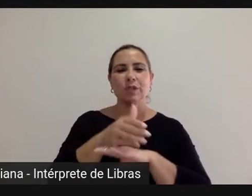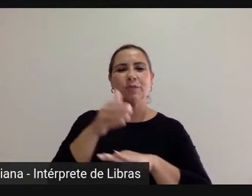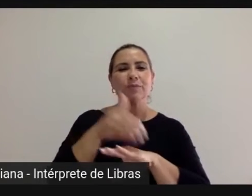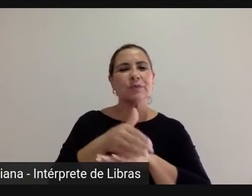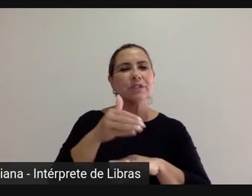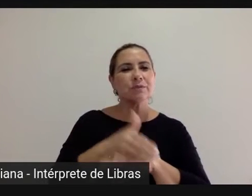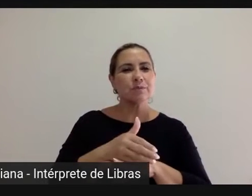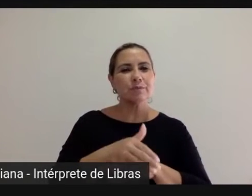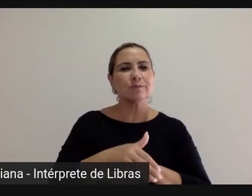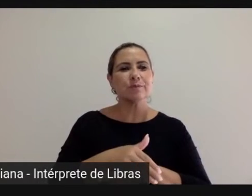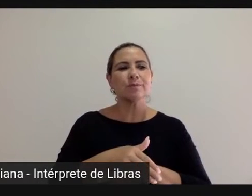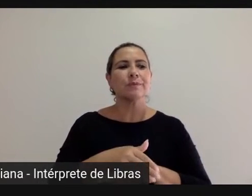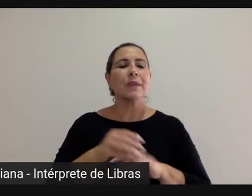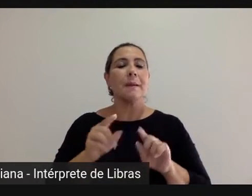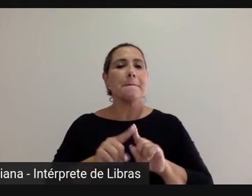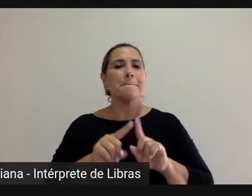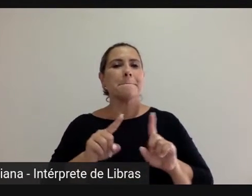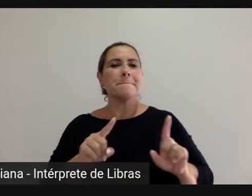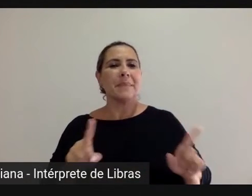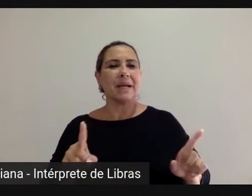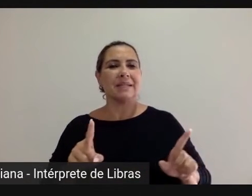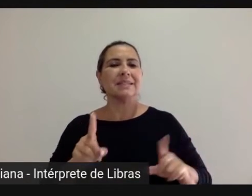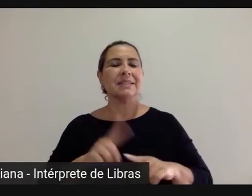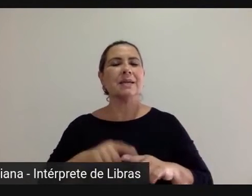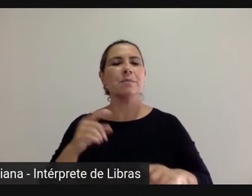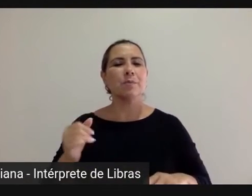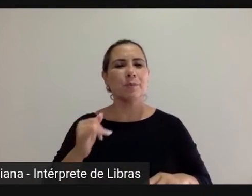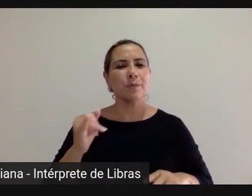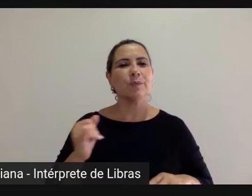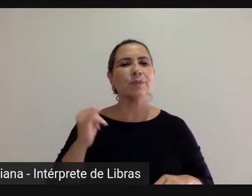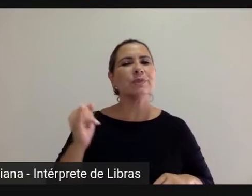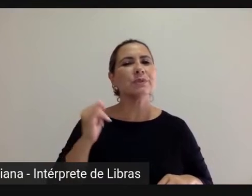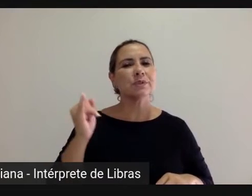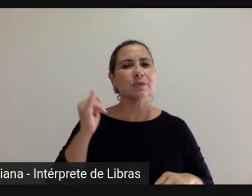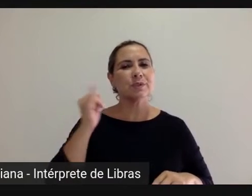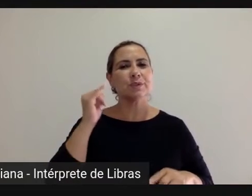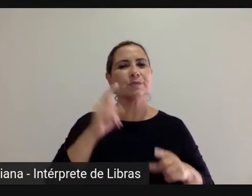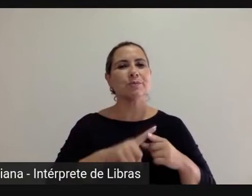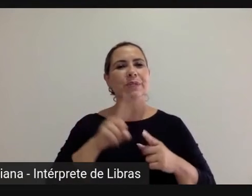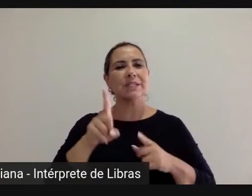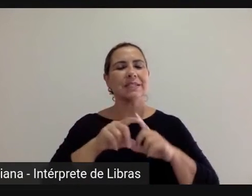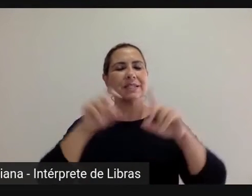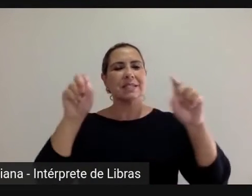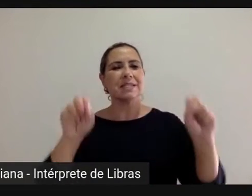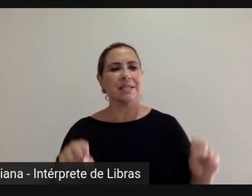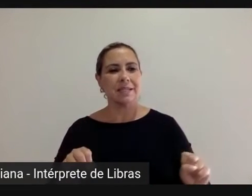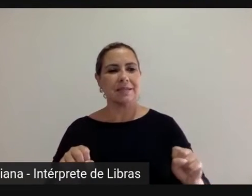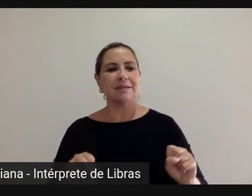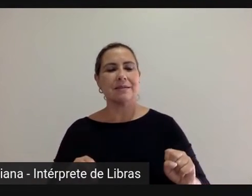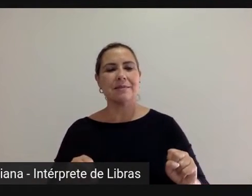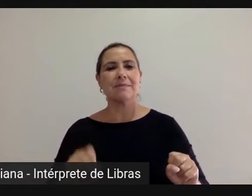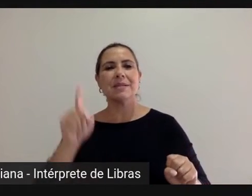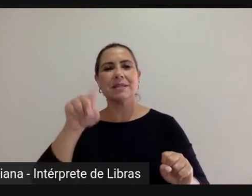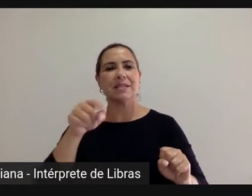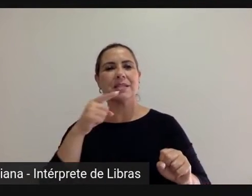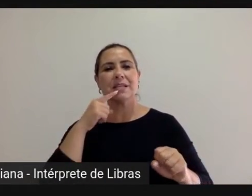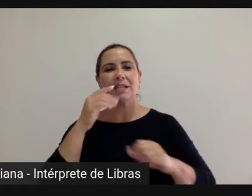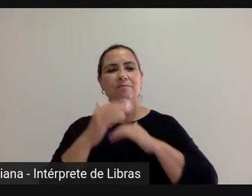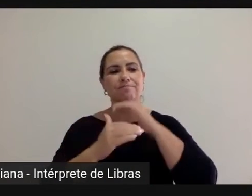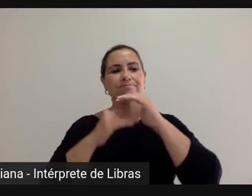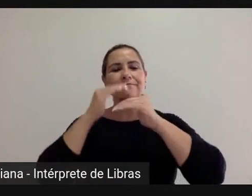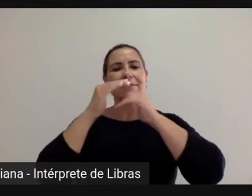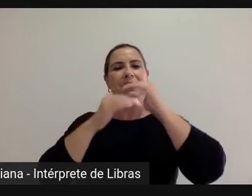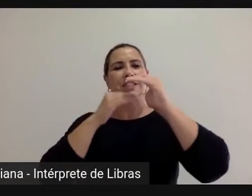forma, é muito pertinente o que você colocou, porque se os sistemas foram desenvolvidos, é porque se